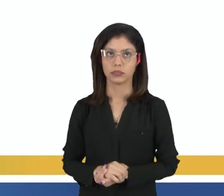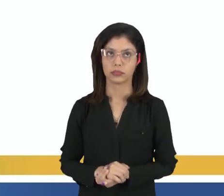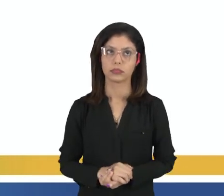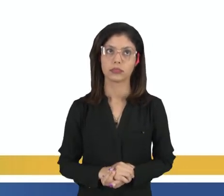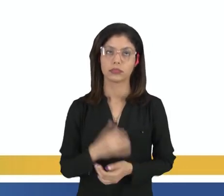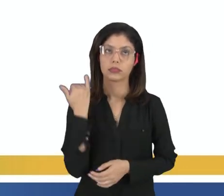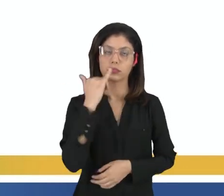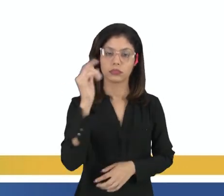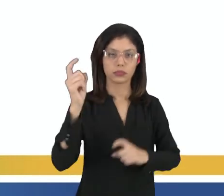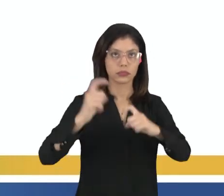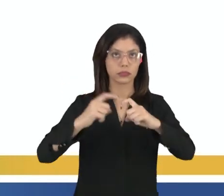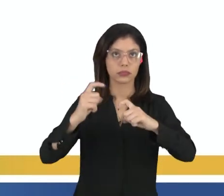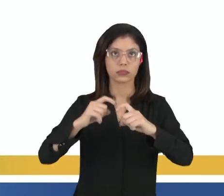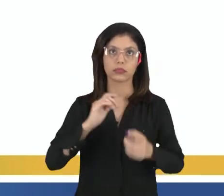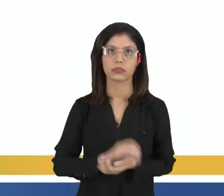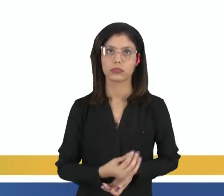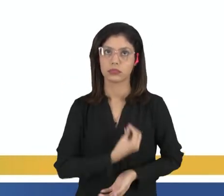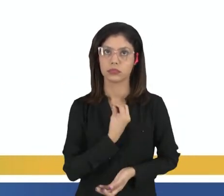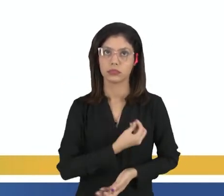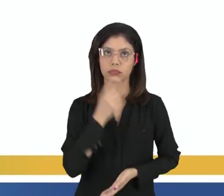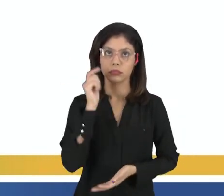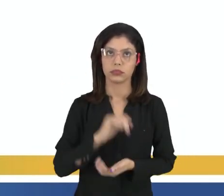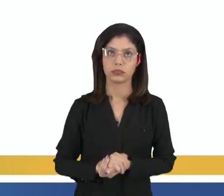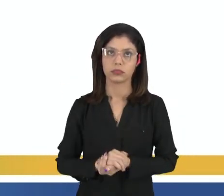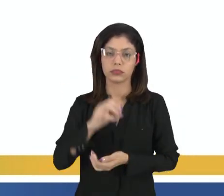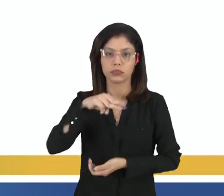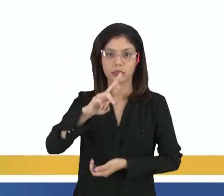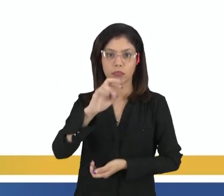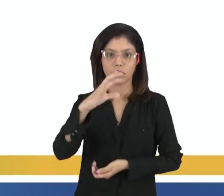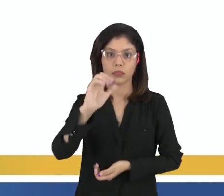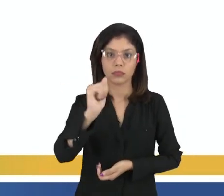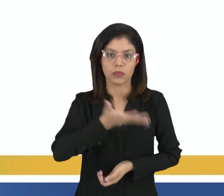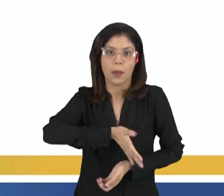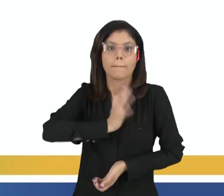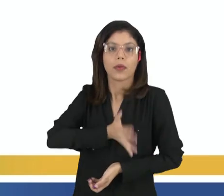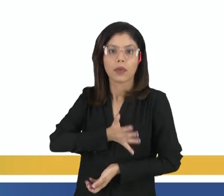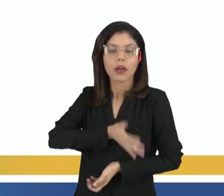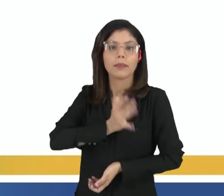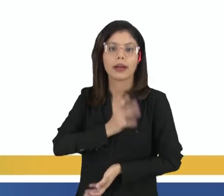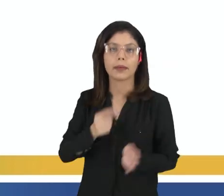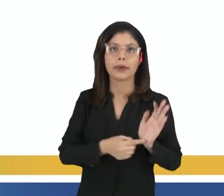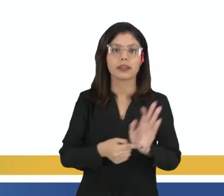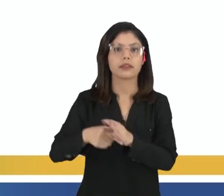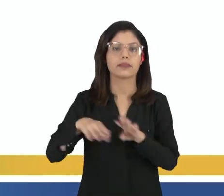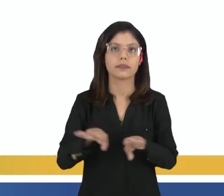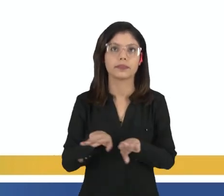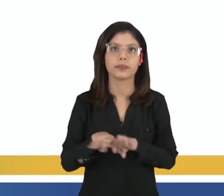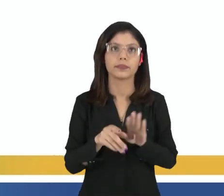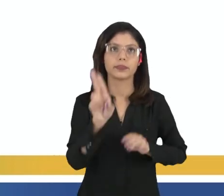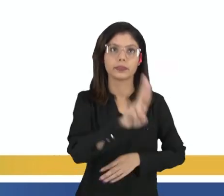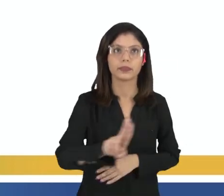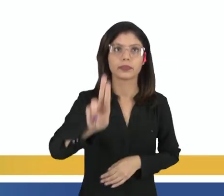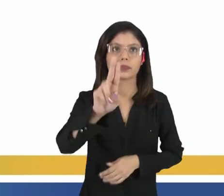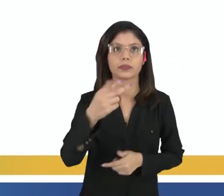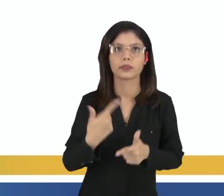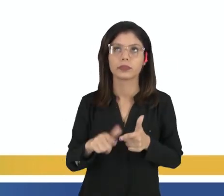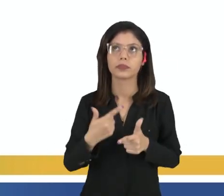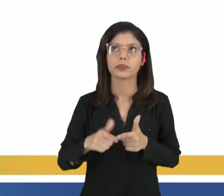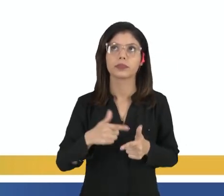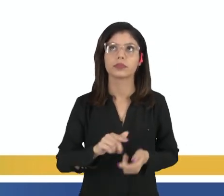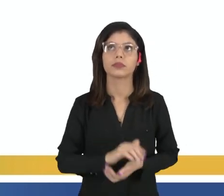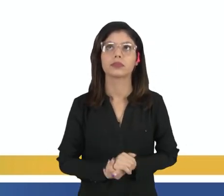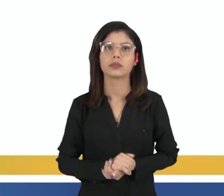a eletroquímica na medicina, ela está presente na produção do marca-passo, que é utilizado por pacientes com